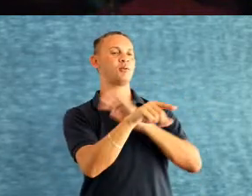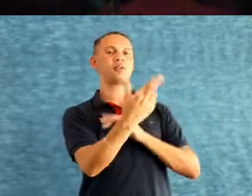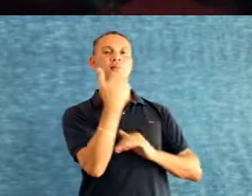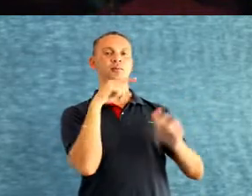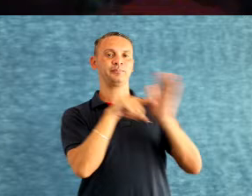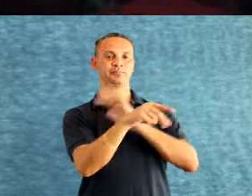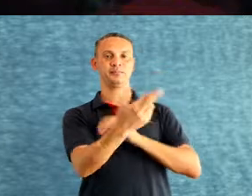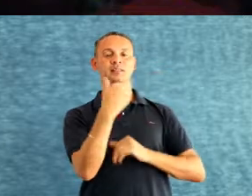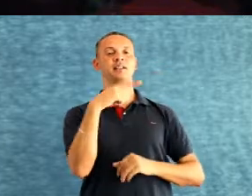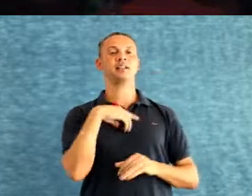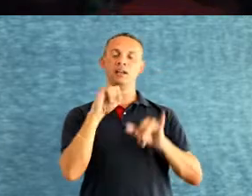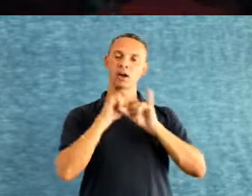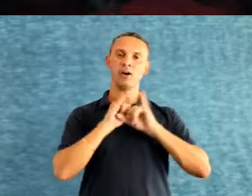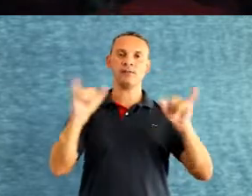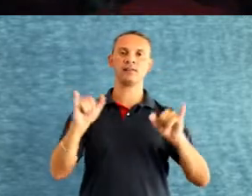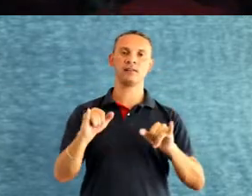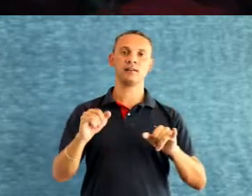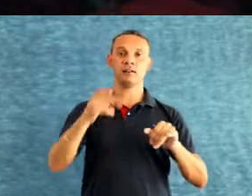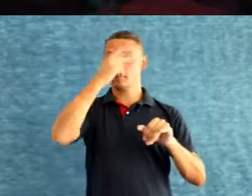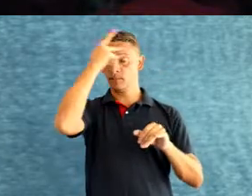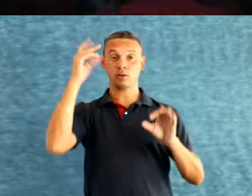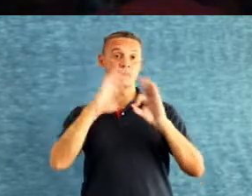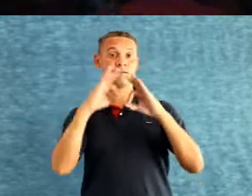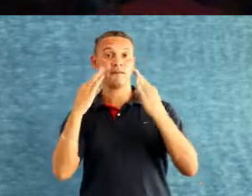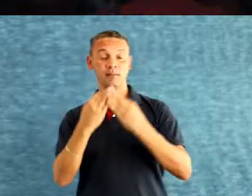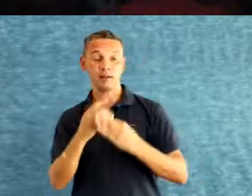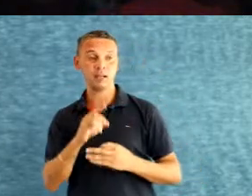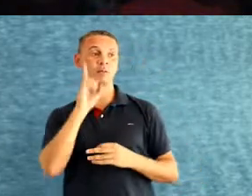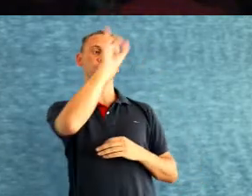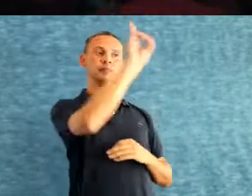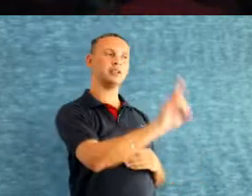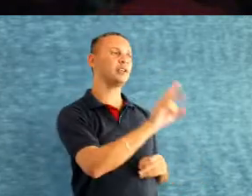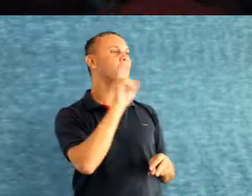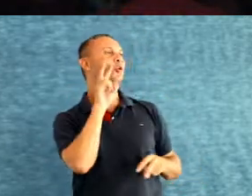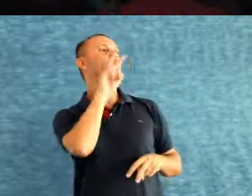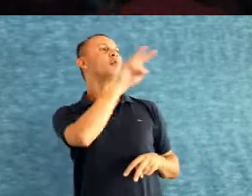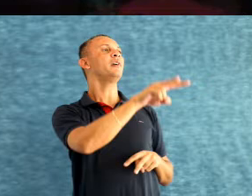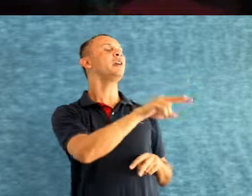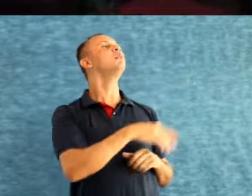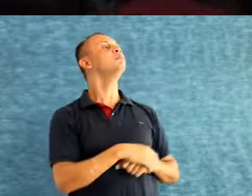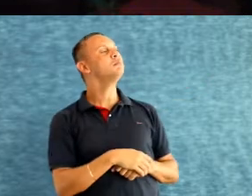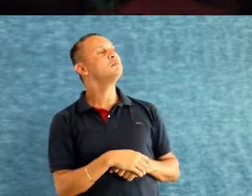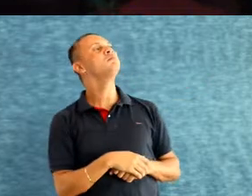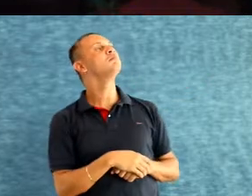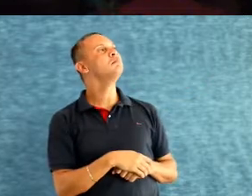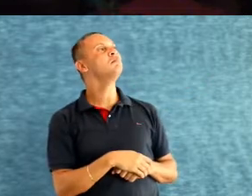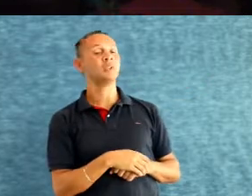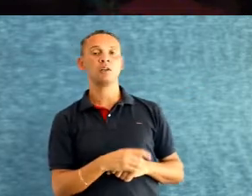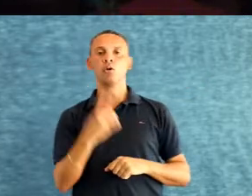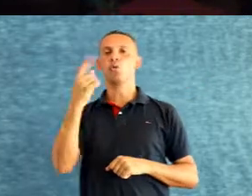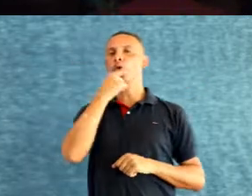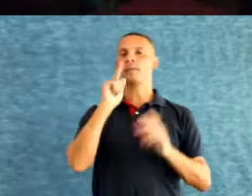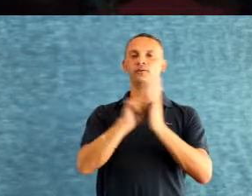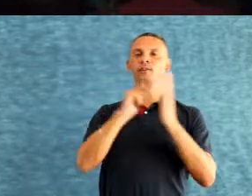os colégios todos. E era aberto aos familiares, jornalistas, outros professores, quem quisesse. Aí teve um jornalista